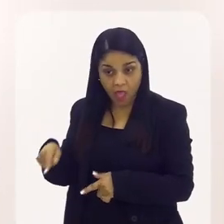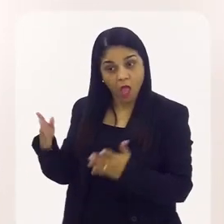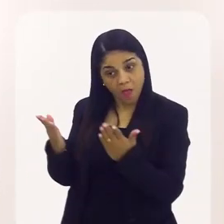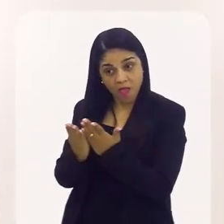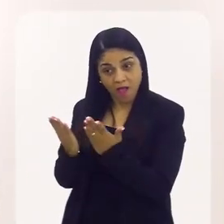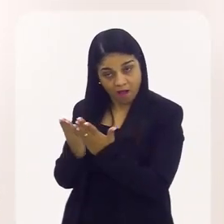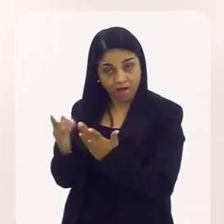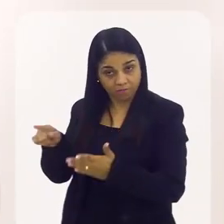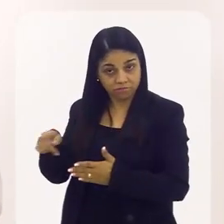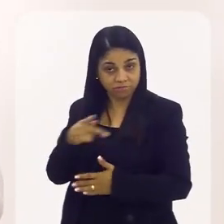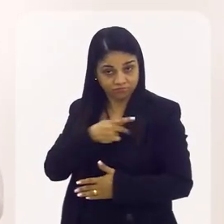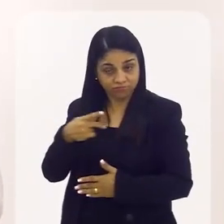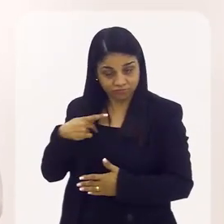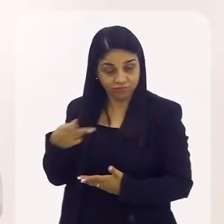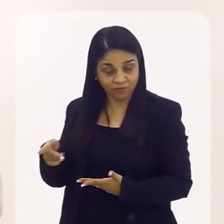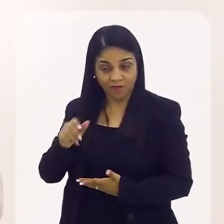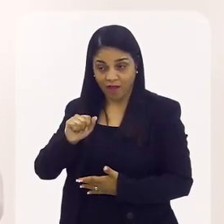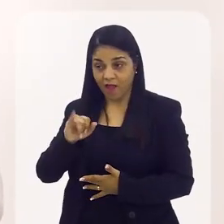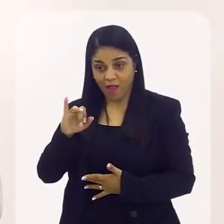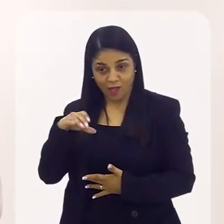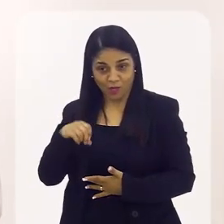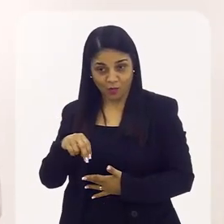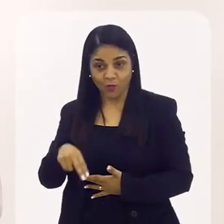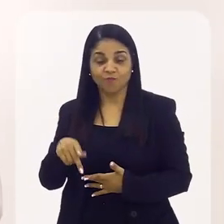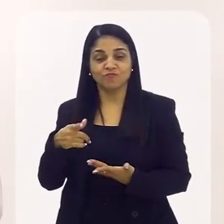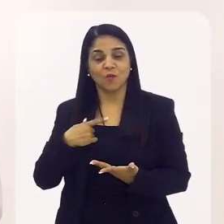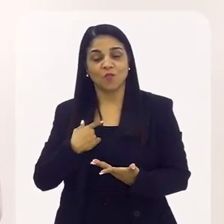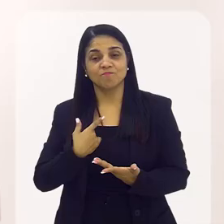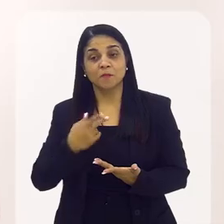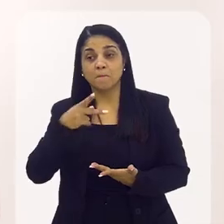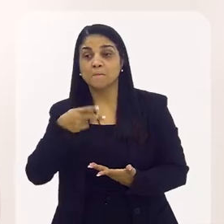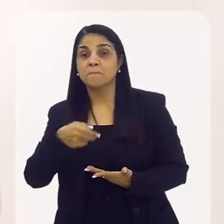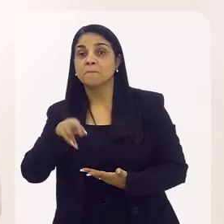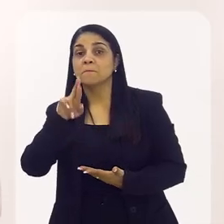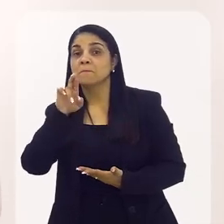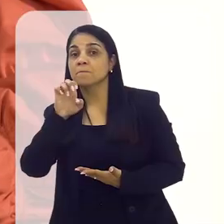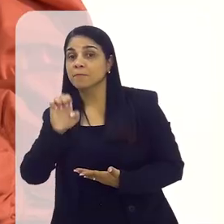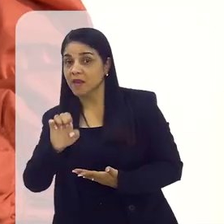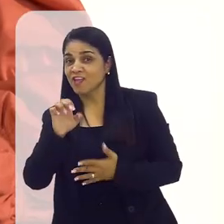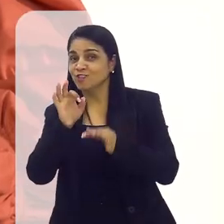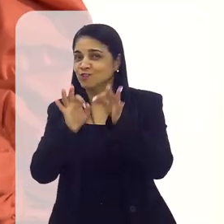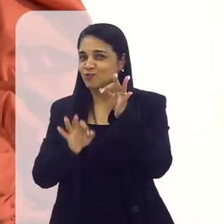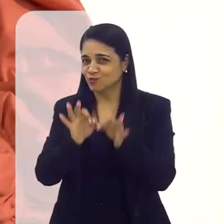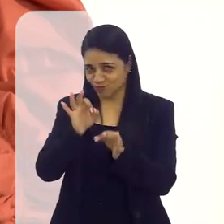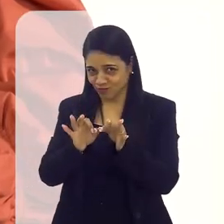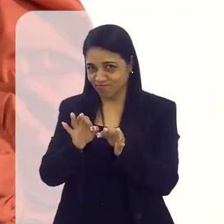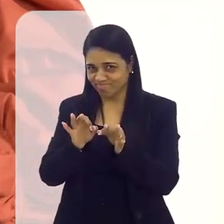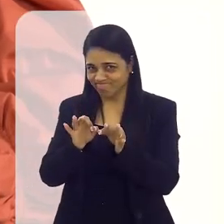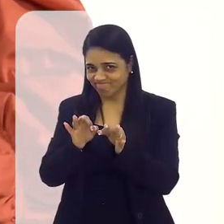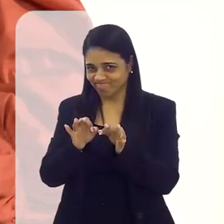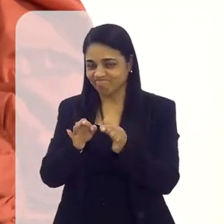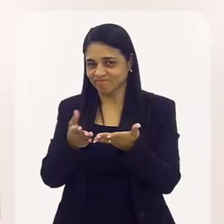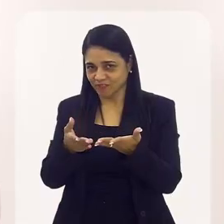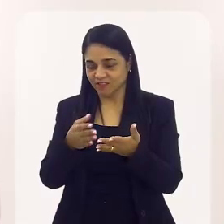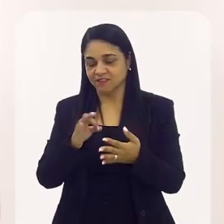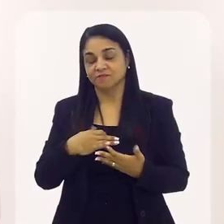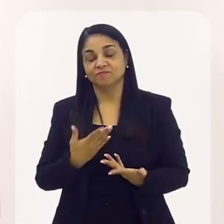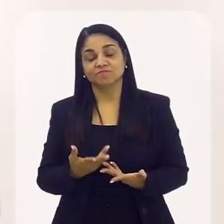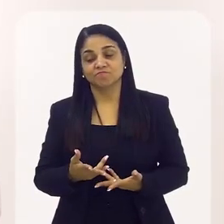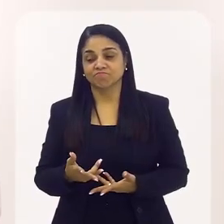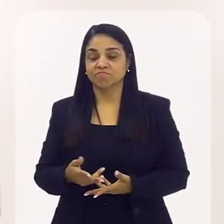dizer, é aquela história do pré-julgamento, né? Te julgam pela sua aparência. Sim. E não pelo que você é